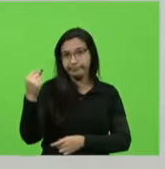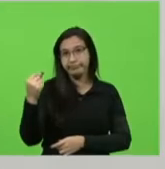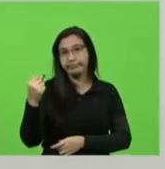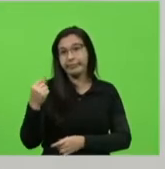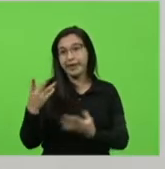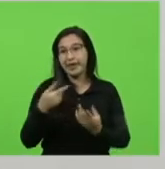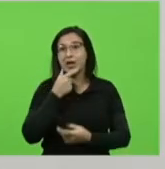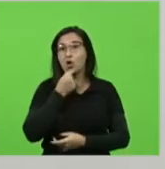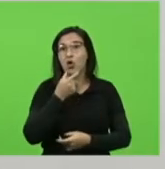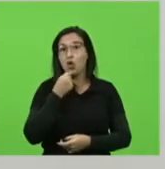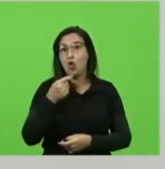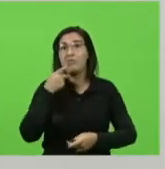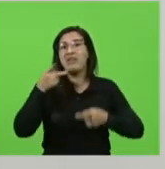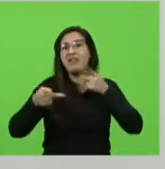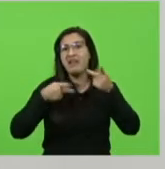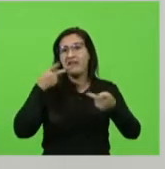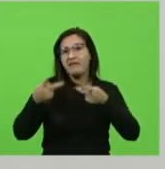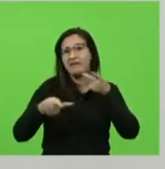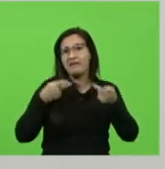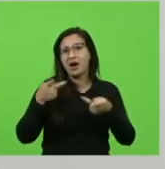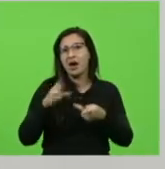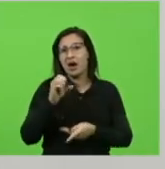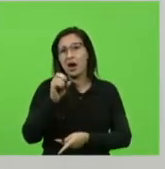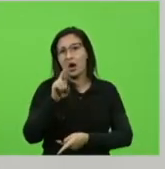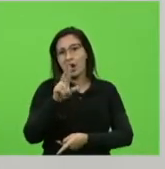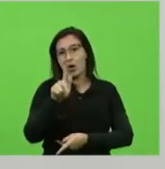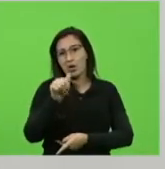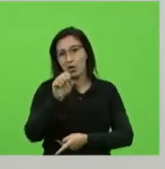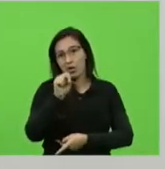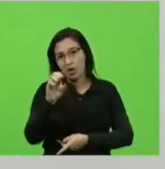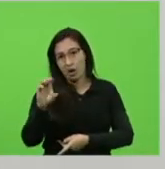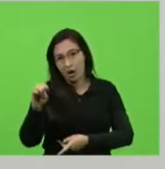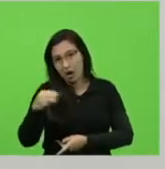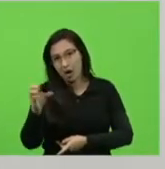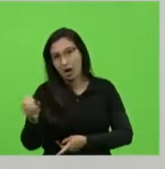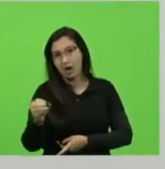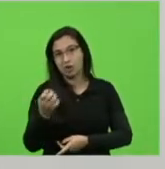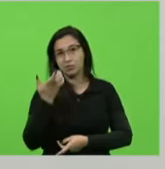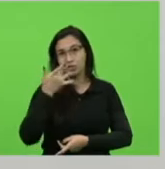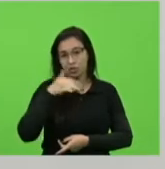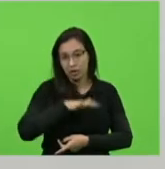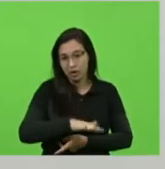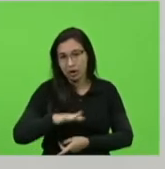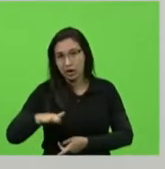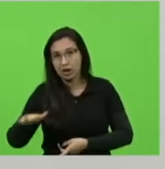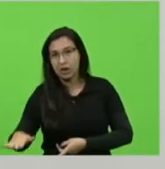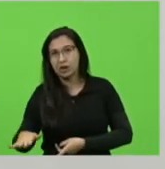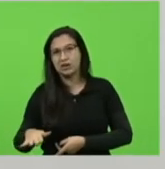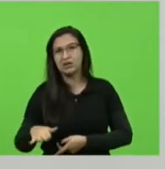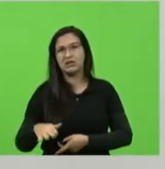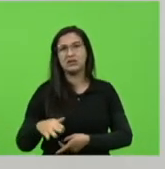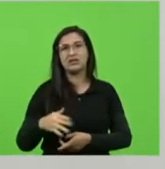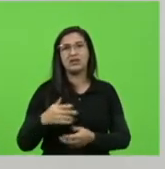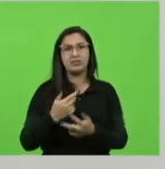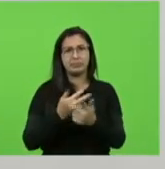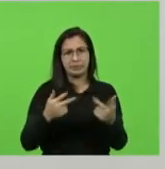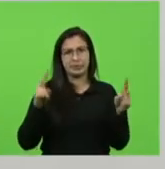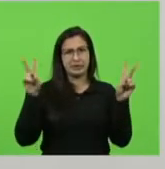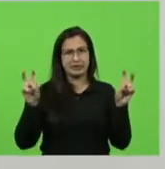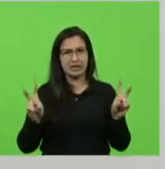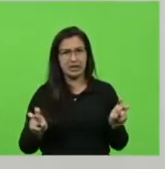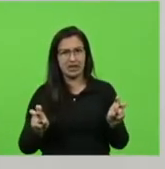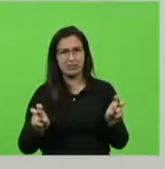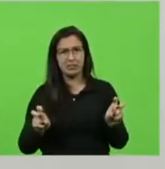sobre orgasmo infantil e sobre sexualidade das crianças. E alguém achou aquilo bastante impressionante,